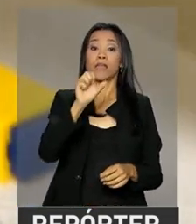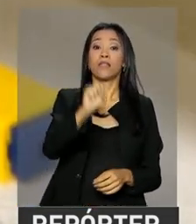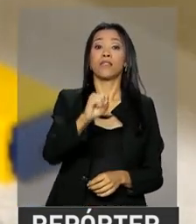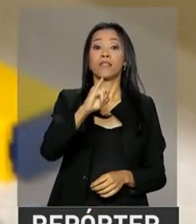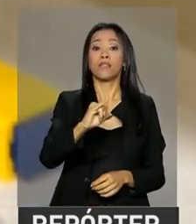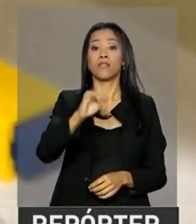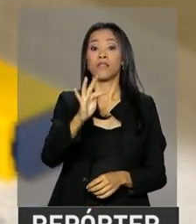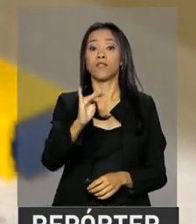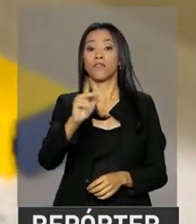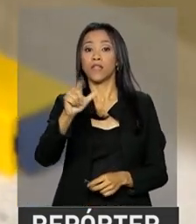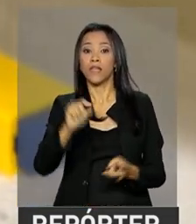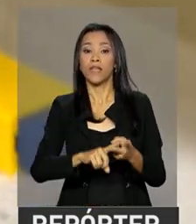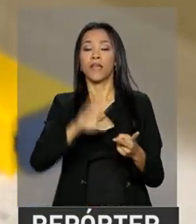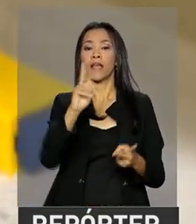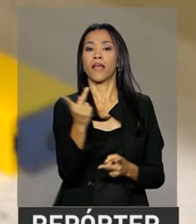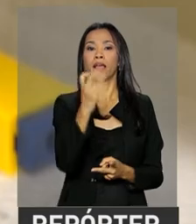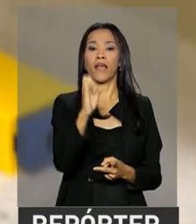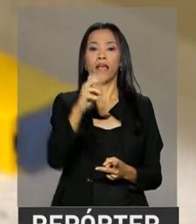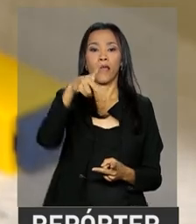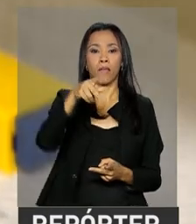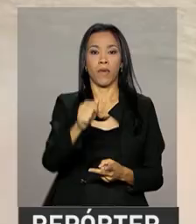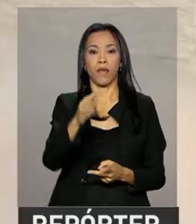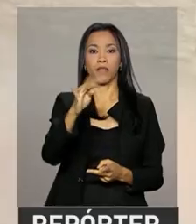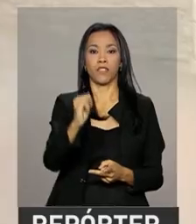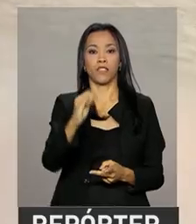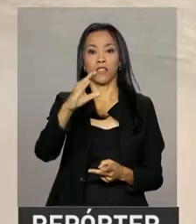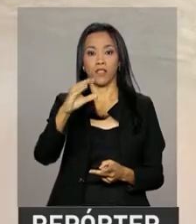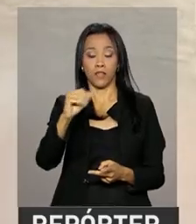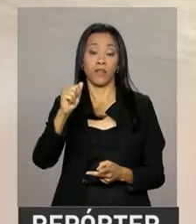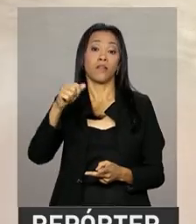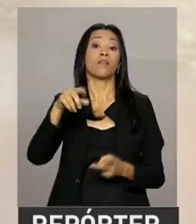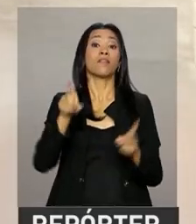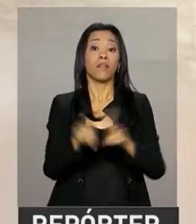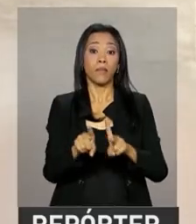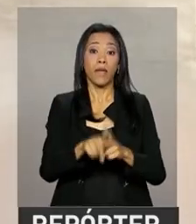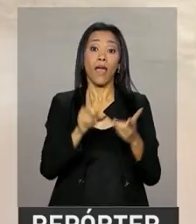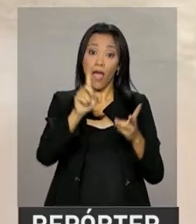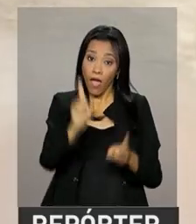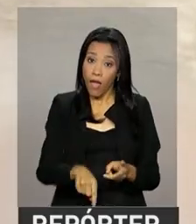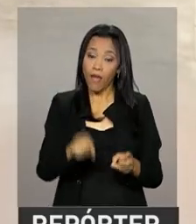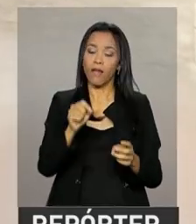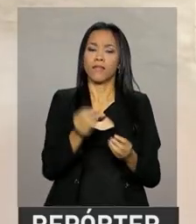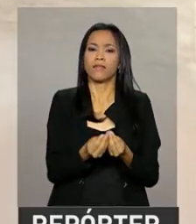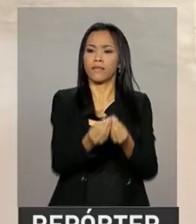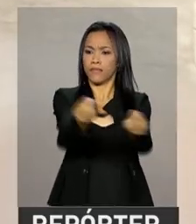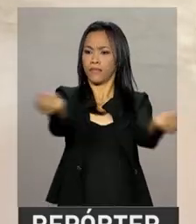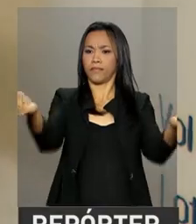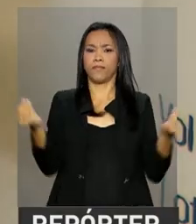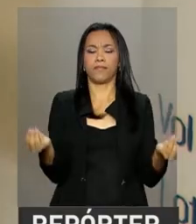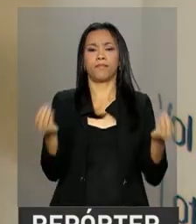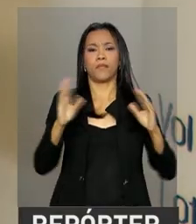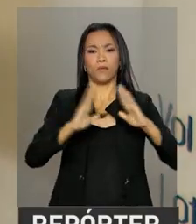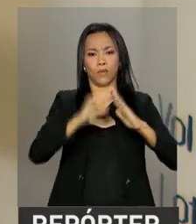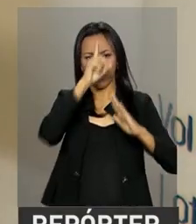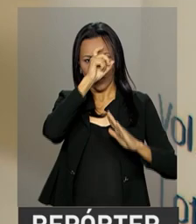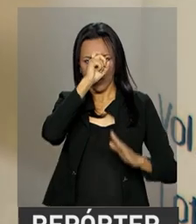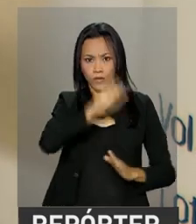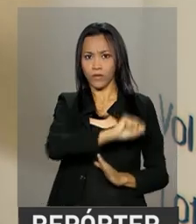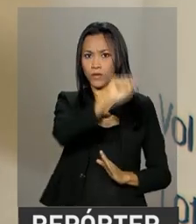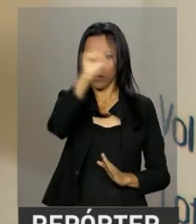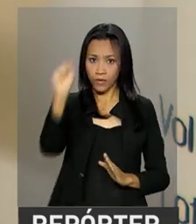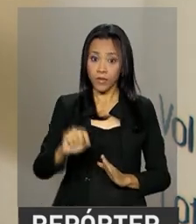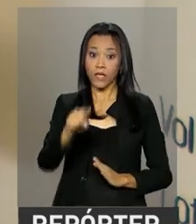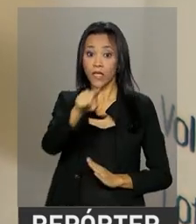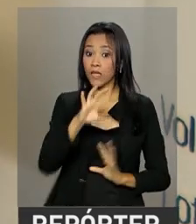hepatite B e C. O teste é disponibilizado de graça pelo Ministério da Saúde em postos de todo o país e o paciente